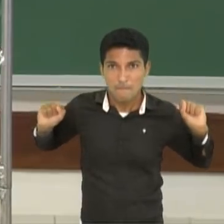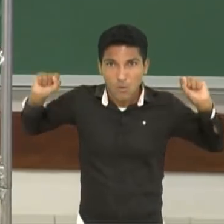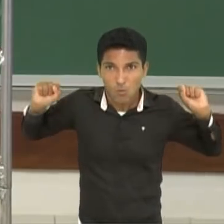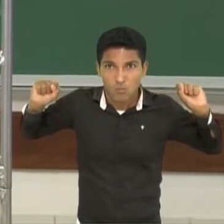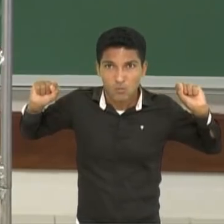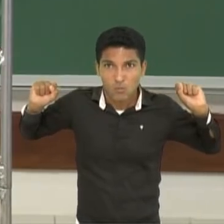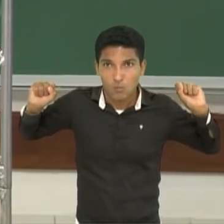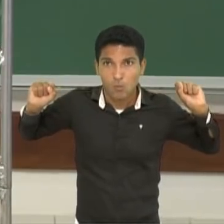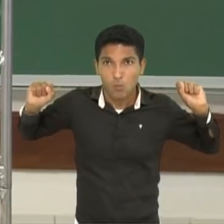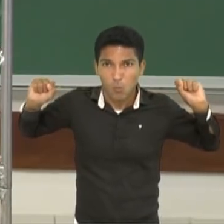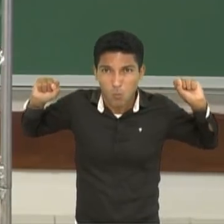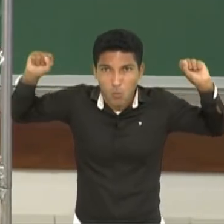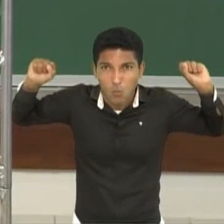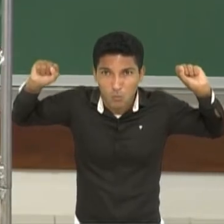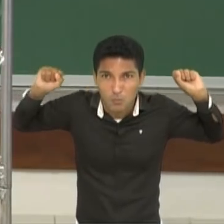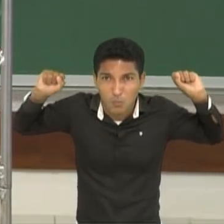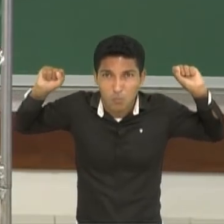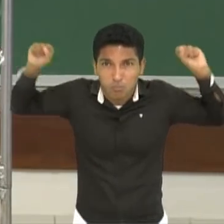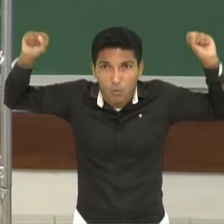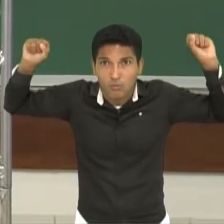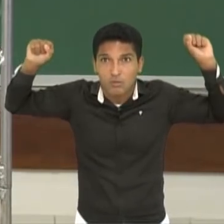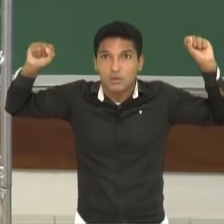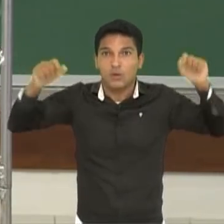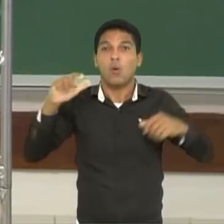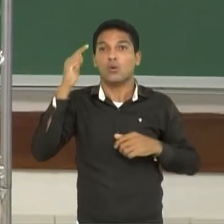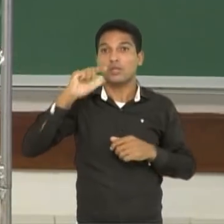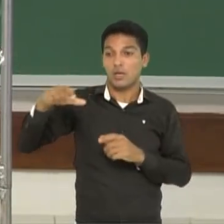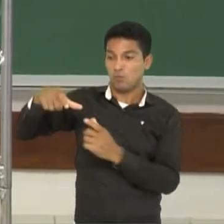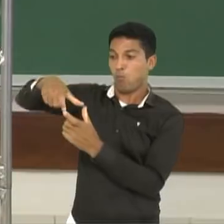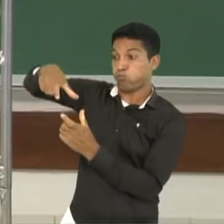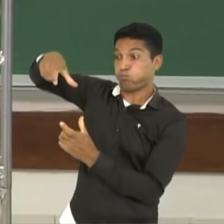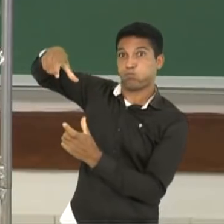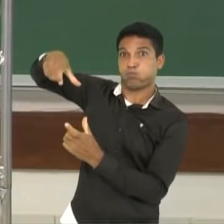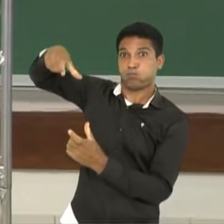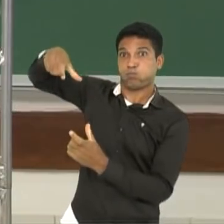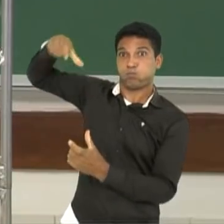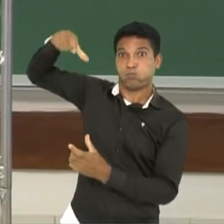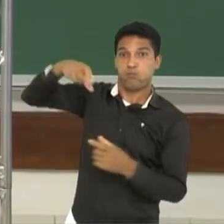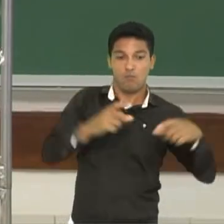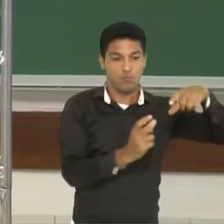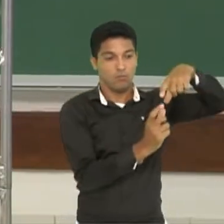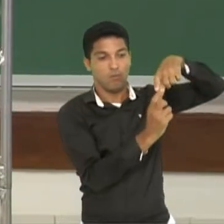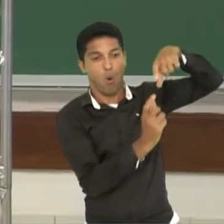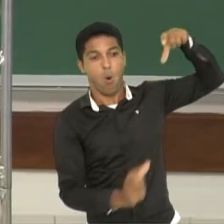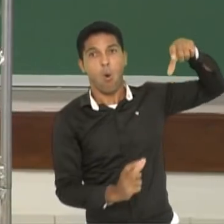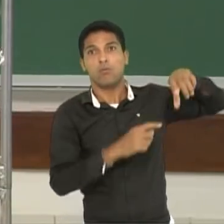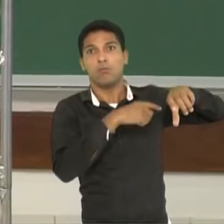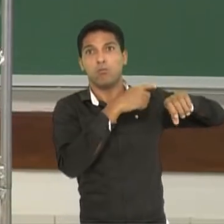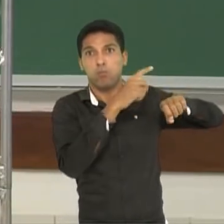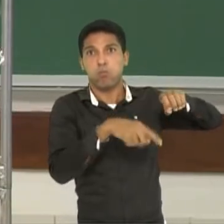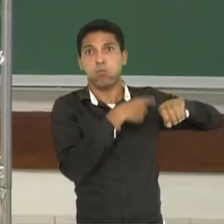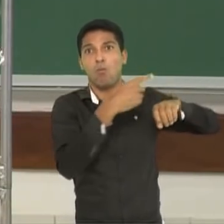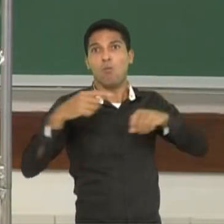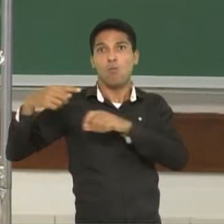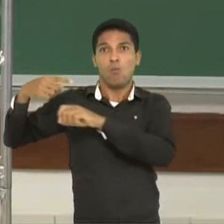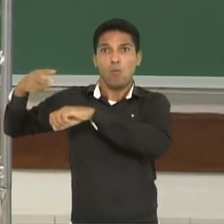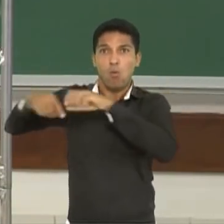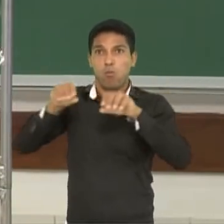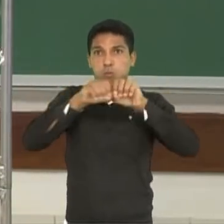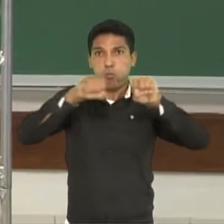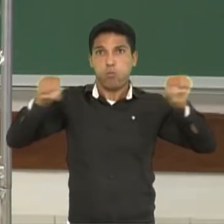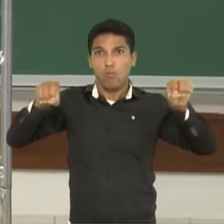ele pode verificar o que está acontecendo com o desempenho dele dentro do esporte. Se ele